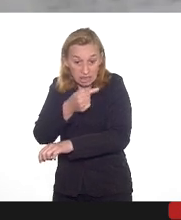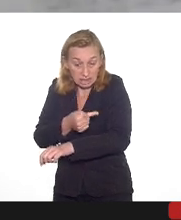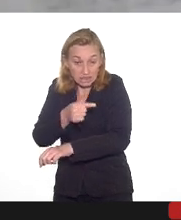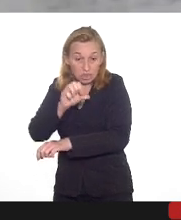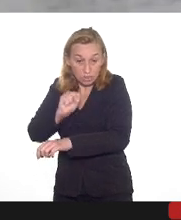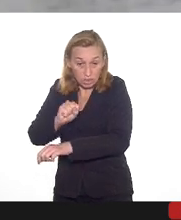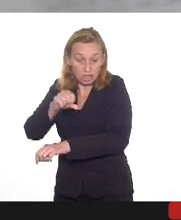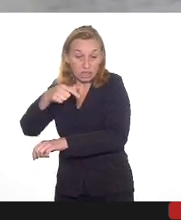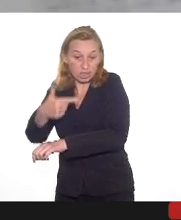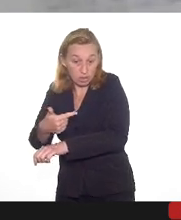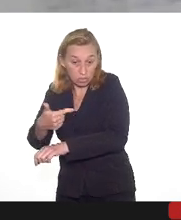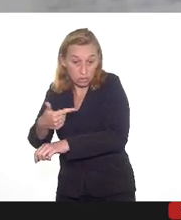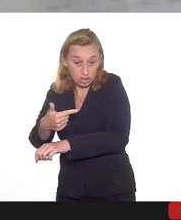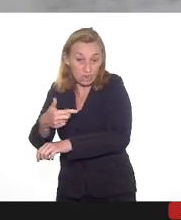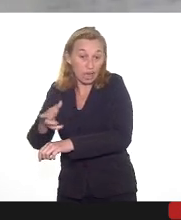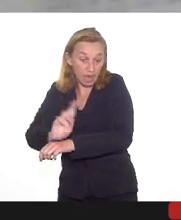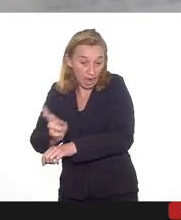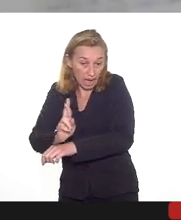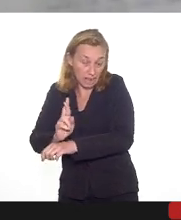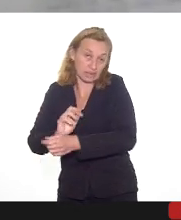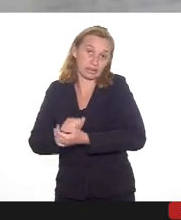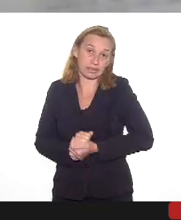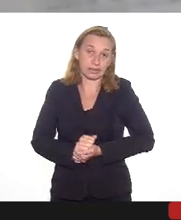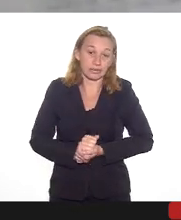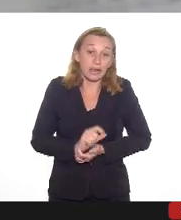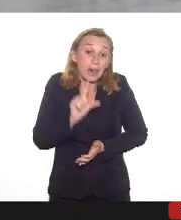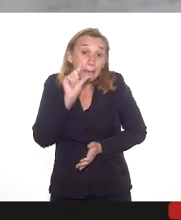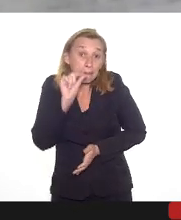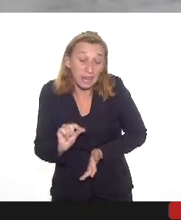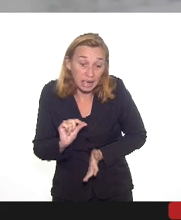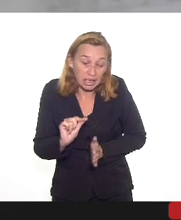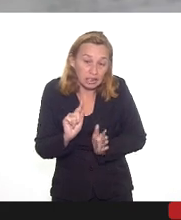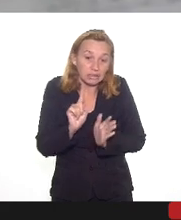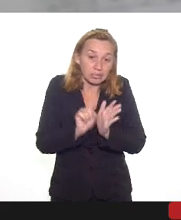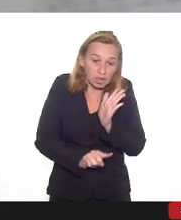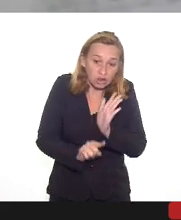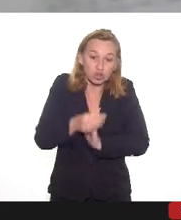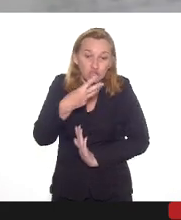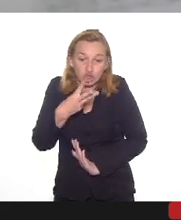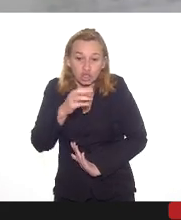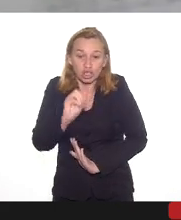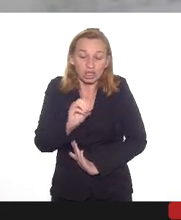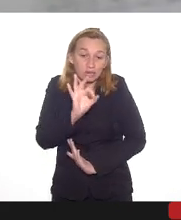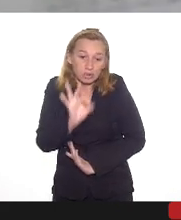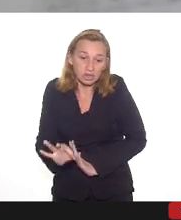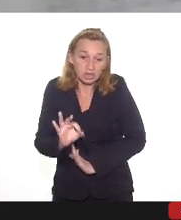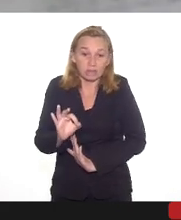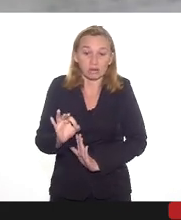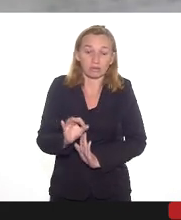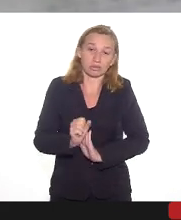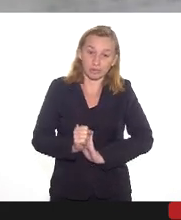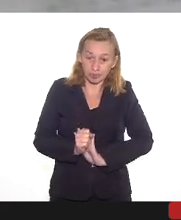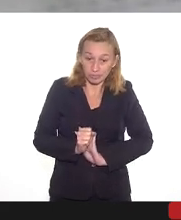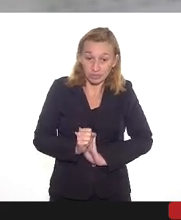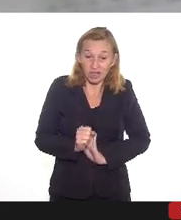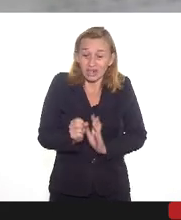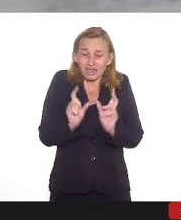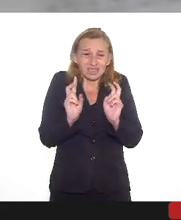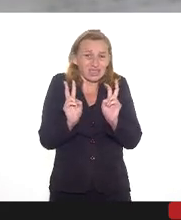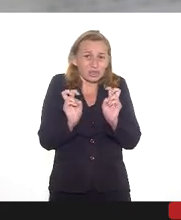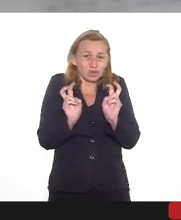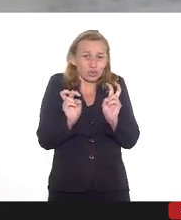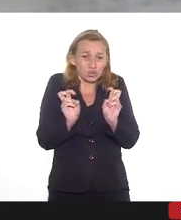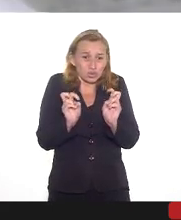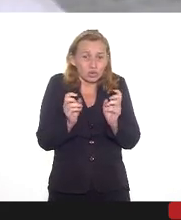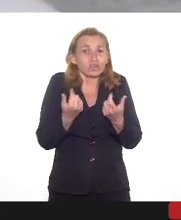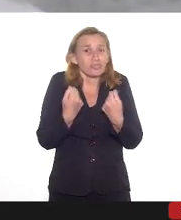R$ 782,00 a título de vencimento base. É menos 30% do que o salário mínimo. Então, são essas questões